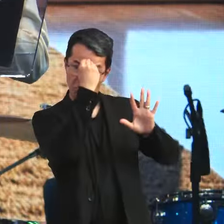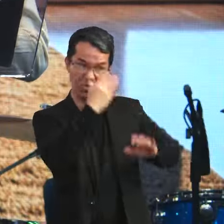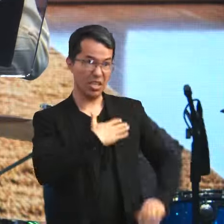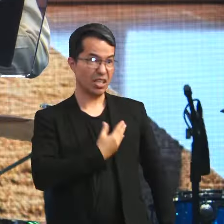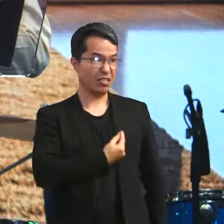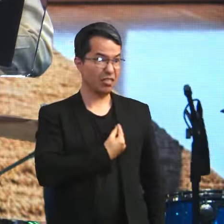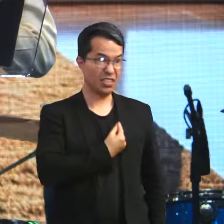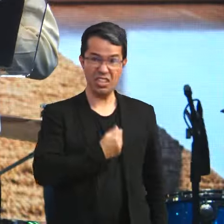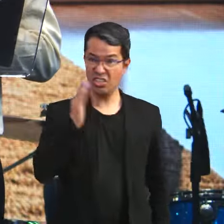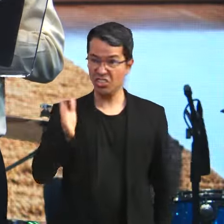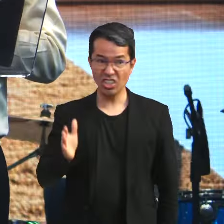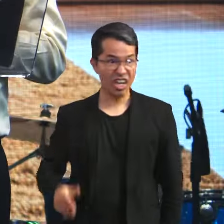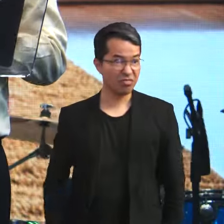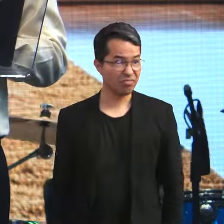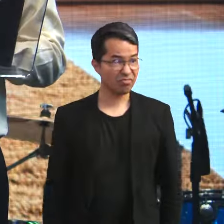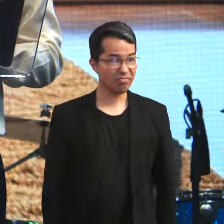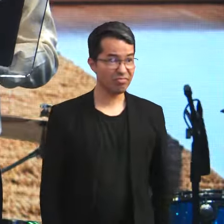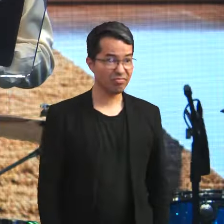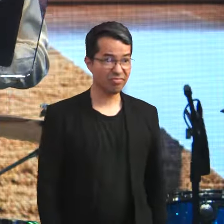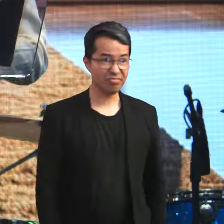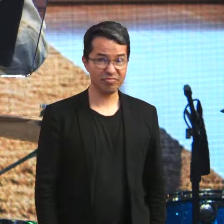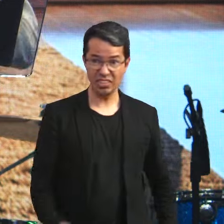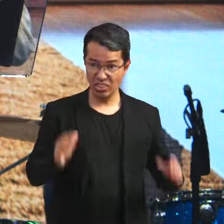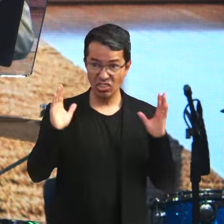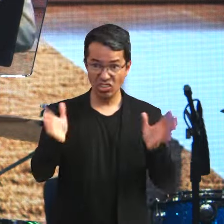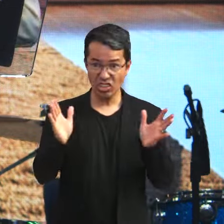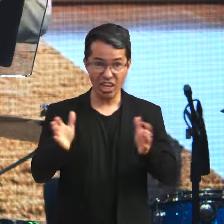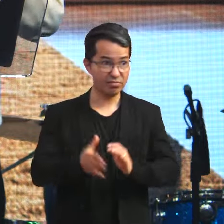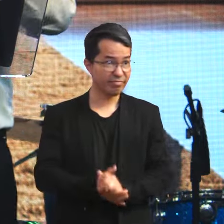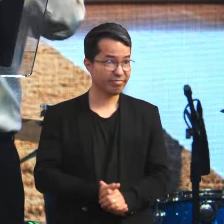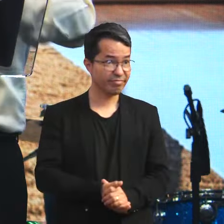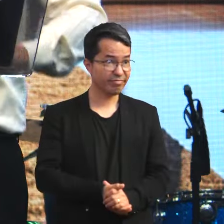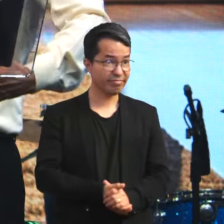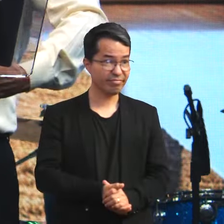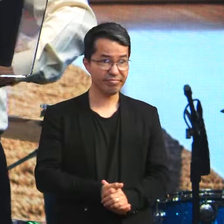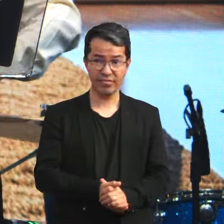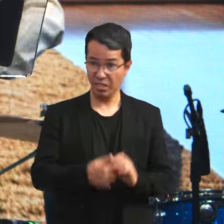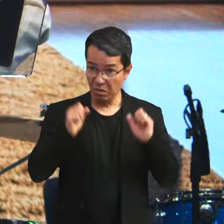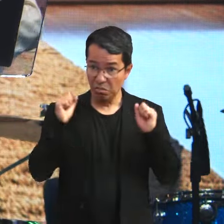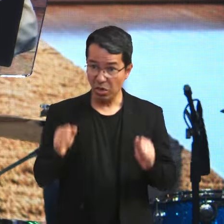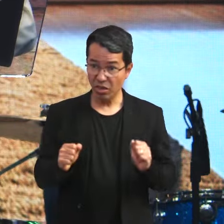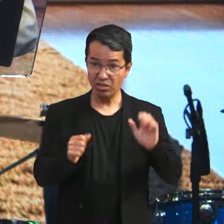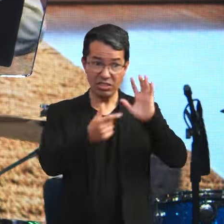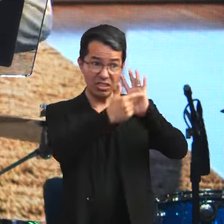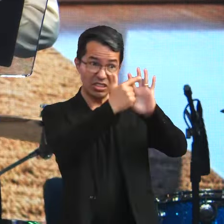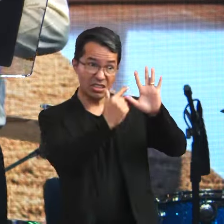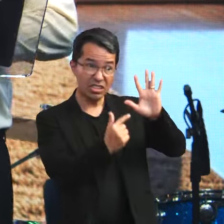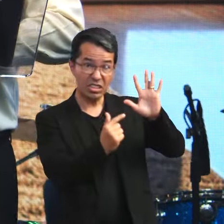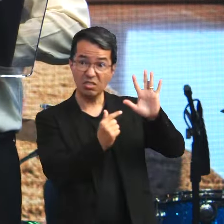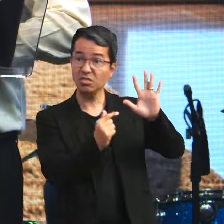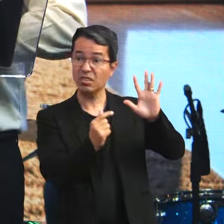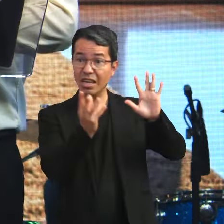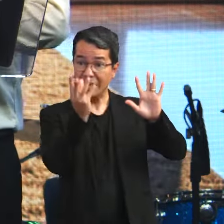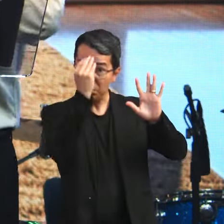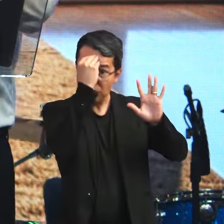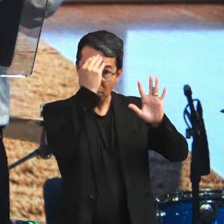posso pegar esses elementos para minha vida EA manea conver e dessa forma